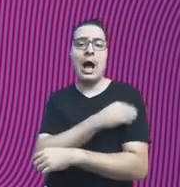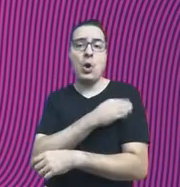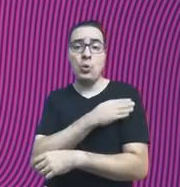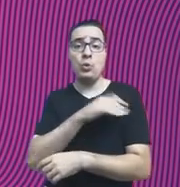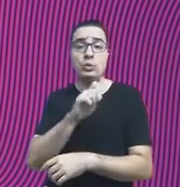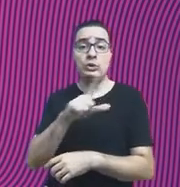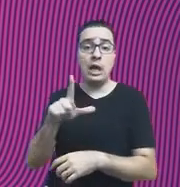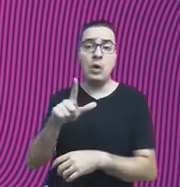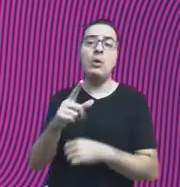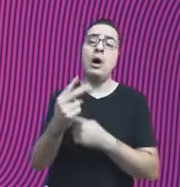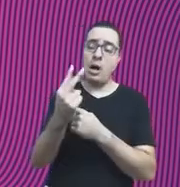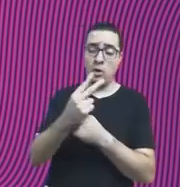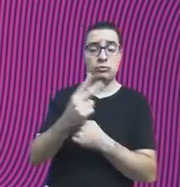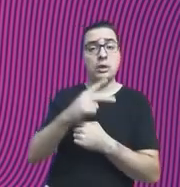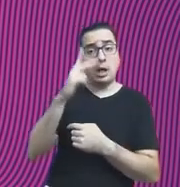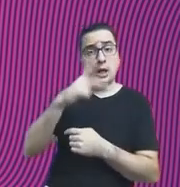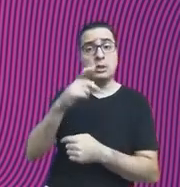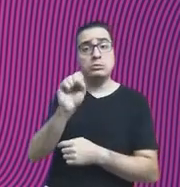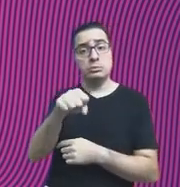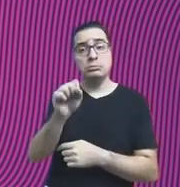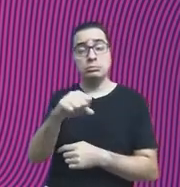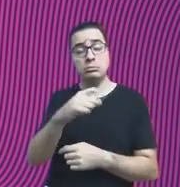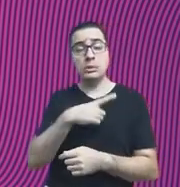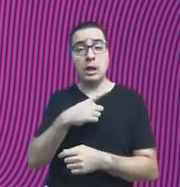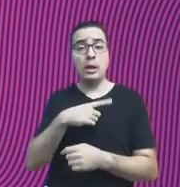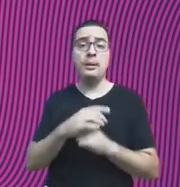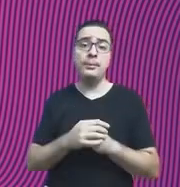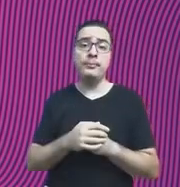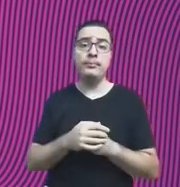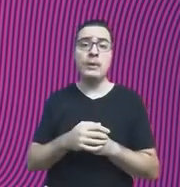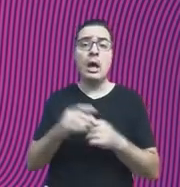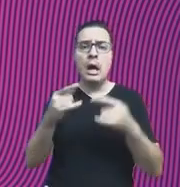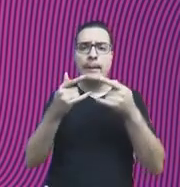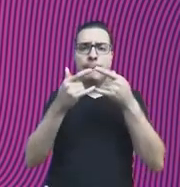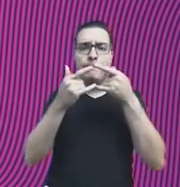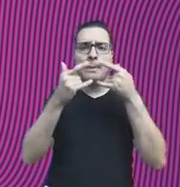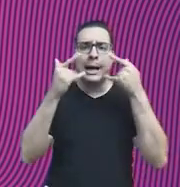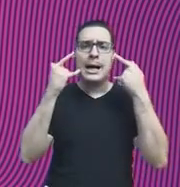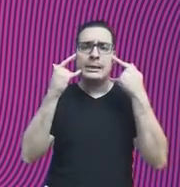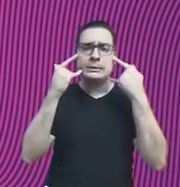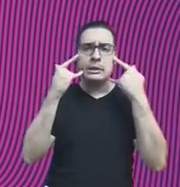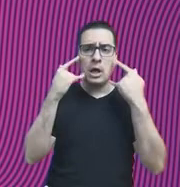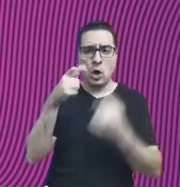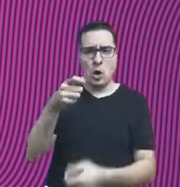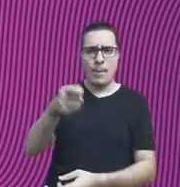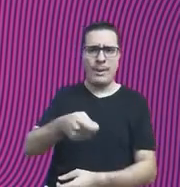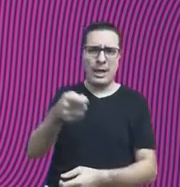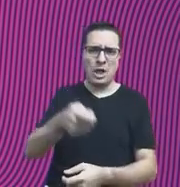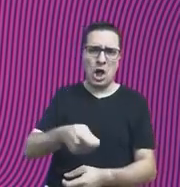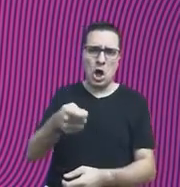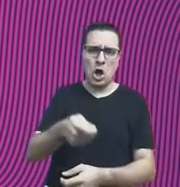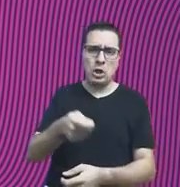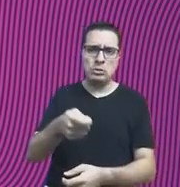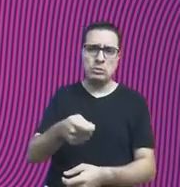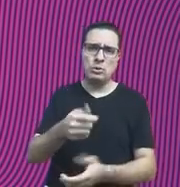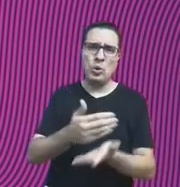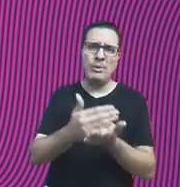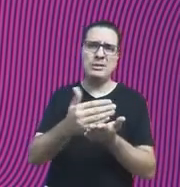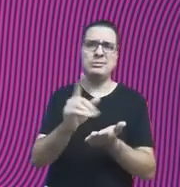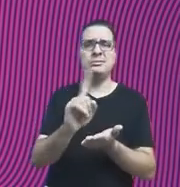Sim, o uso de máscaras não foi obrigatório, no início não havia